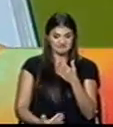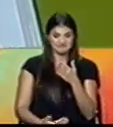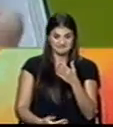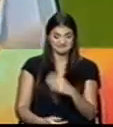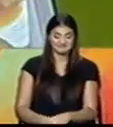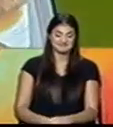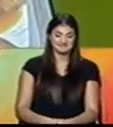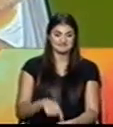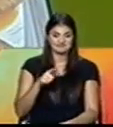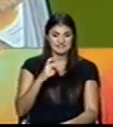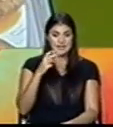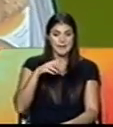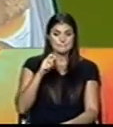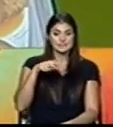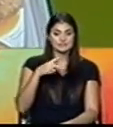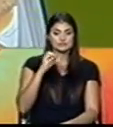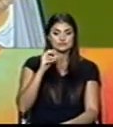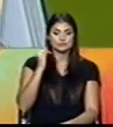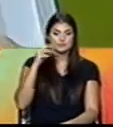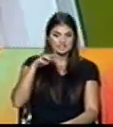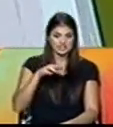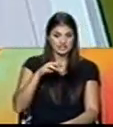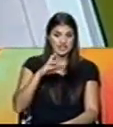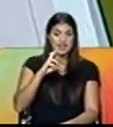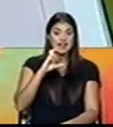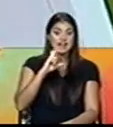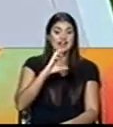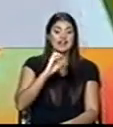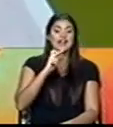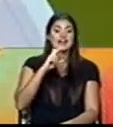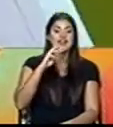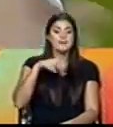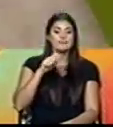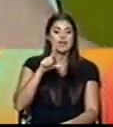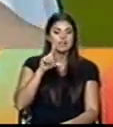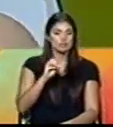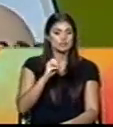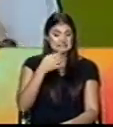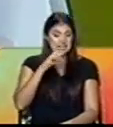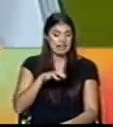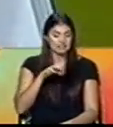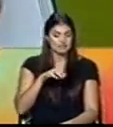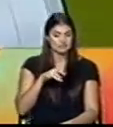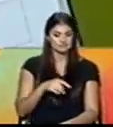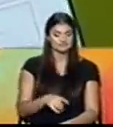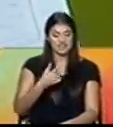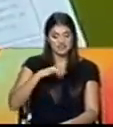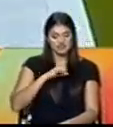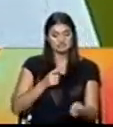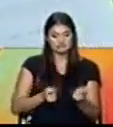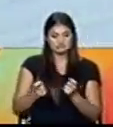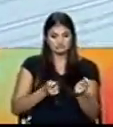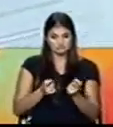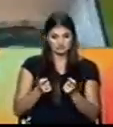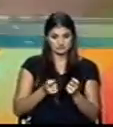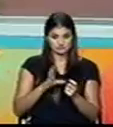de amendoim e caramelo salgado, que é um. Ui, caramelo salgado, que tu foste fazer. A nossa coordenadora está a perguntar,